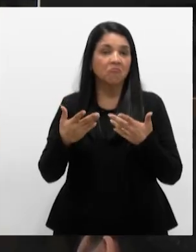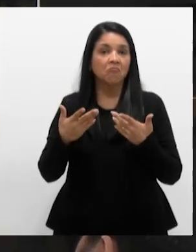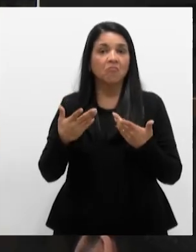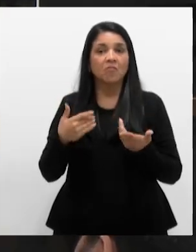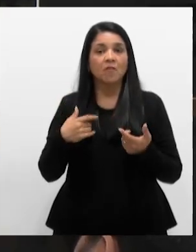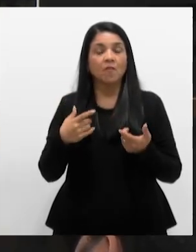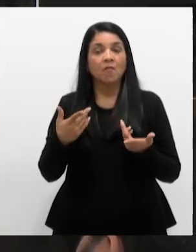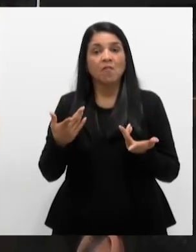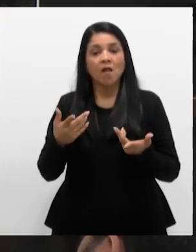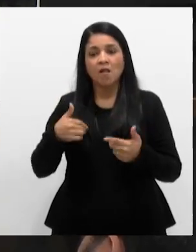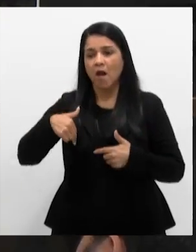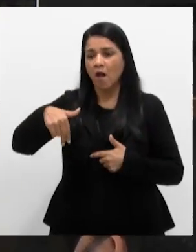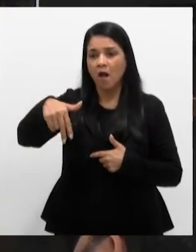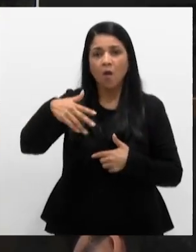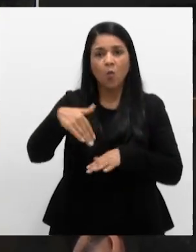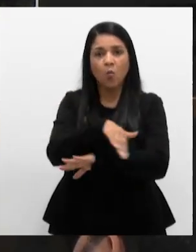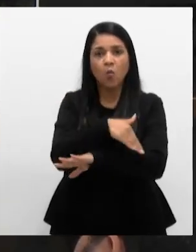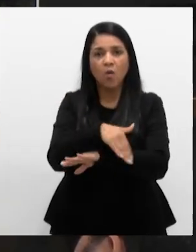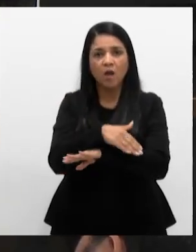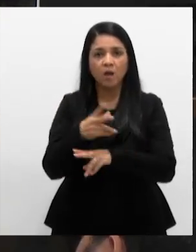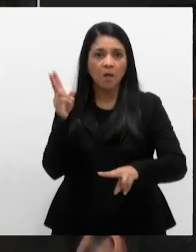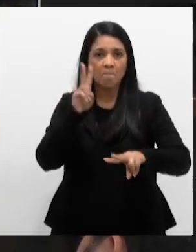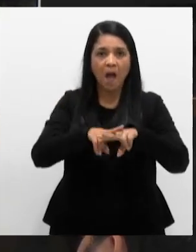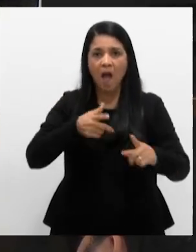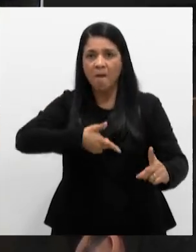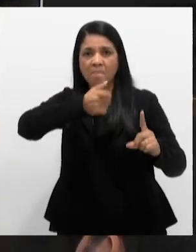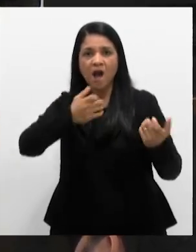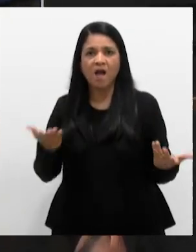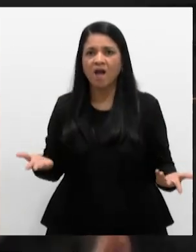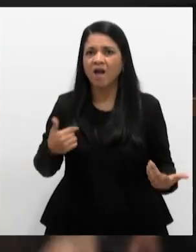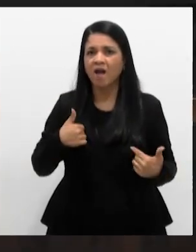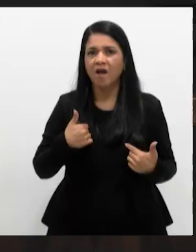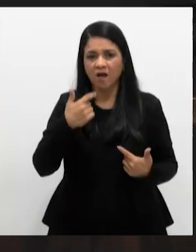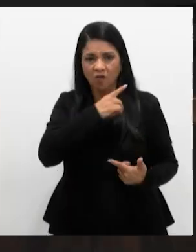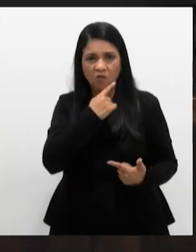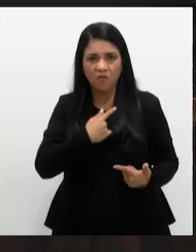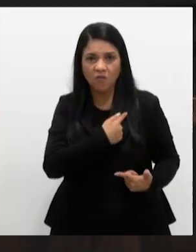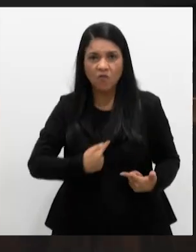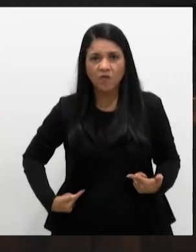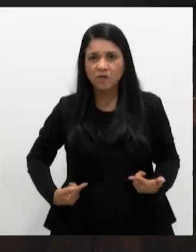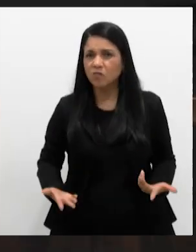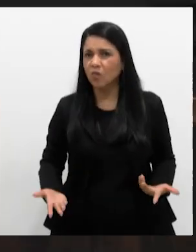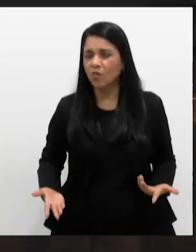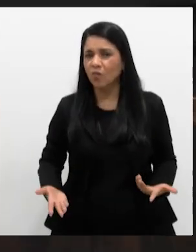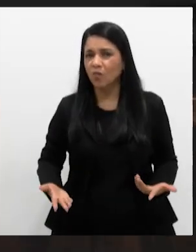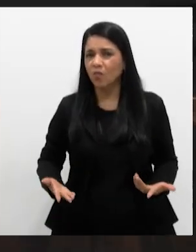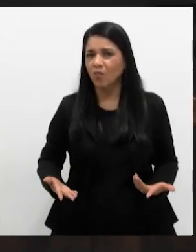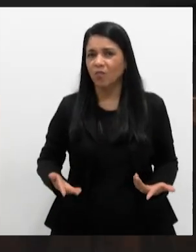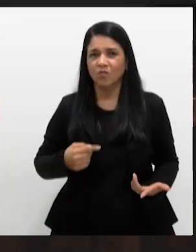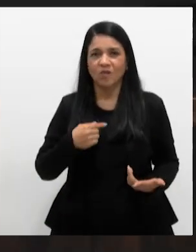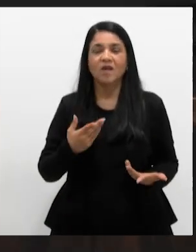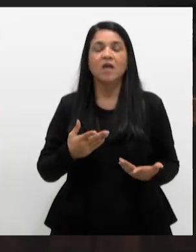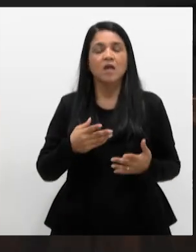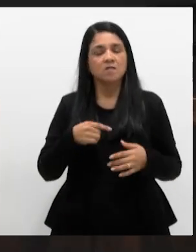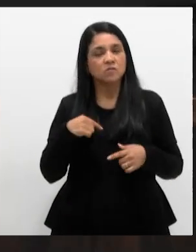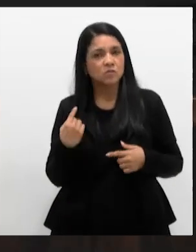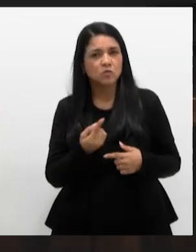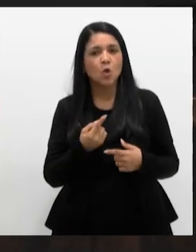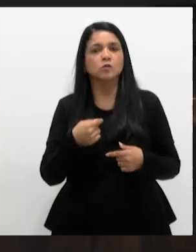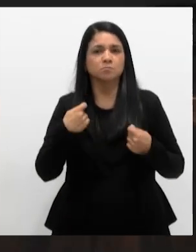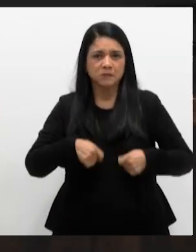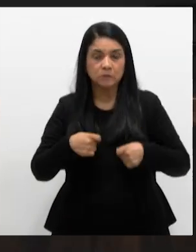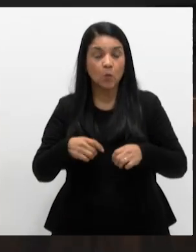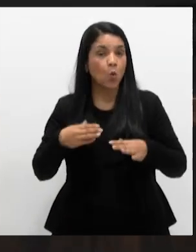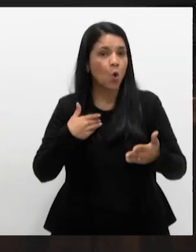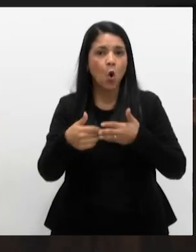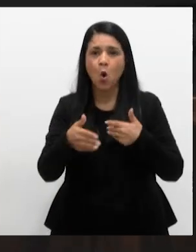realmente inconcebível, porque por força do Estado que a gente vive, eu acho que faz jus, qualquer que seja o governador,